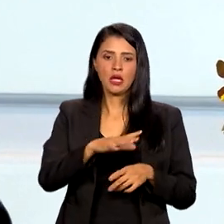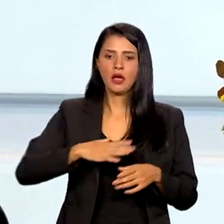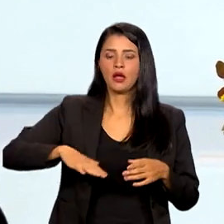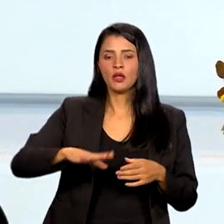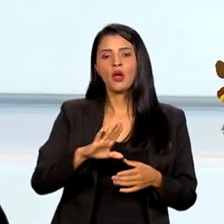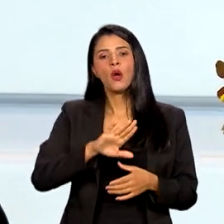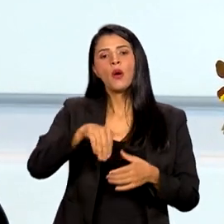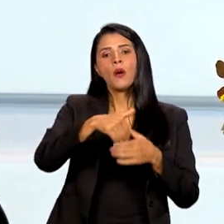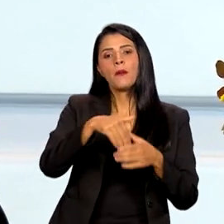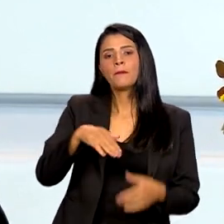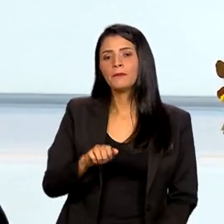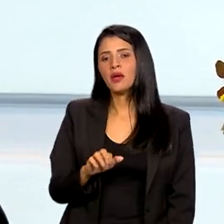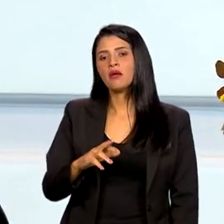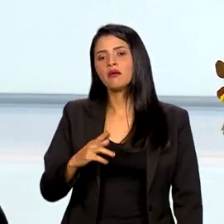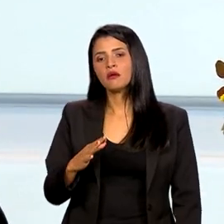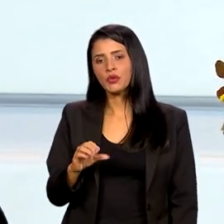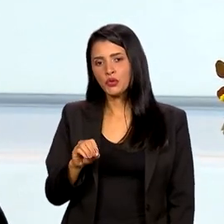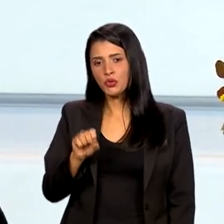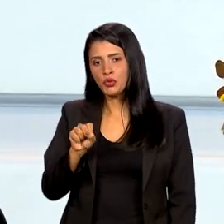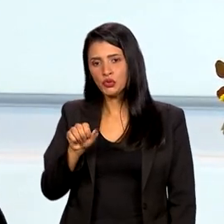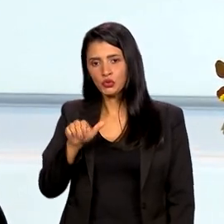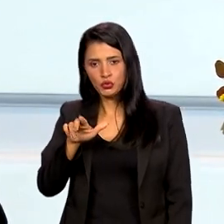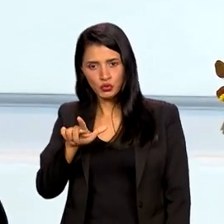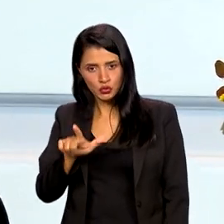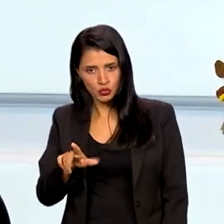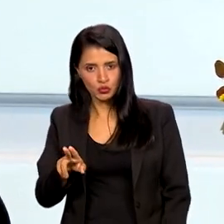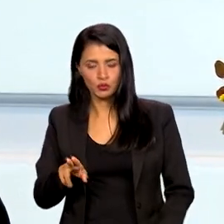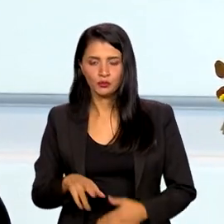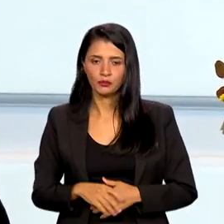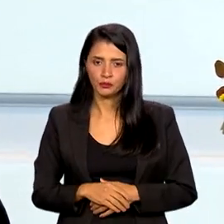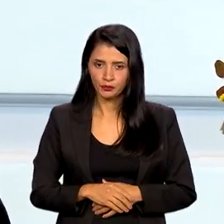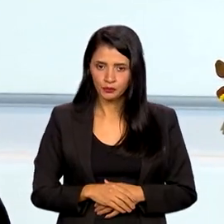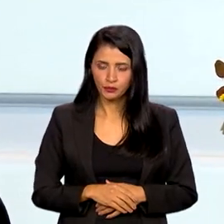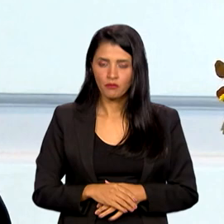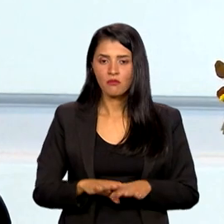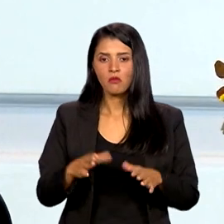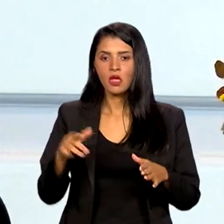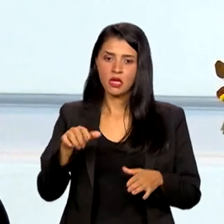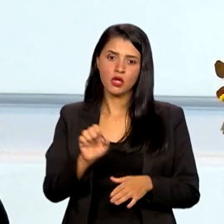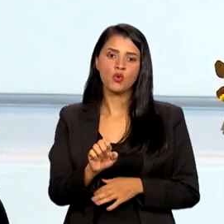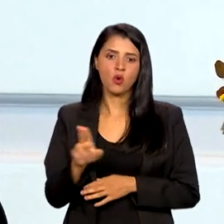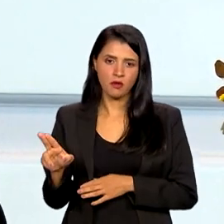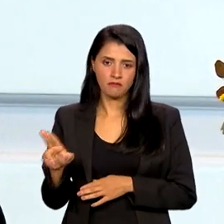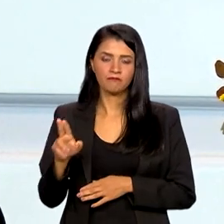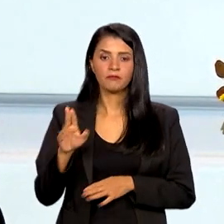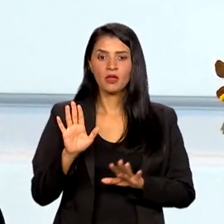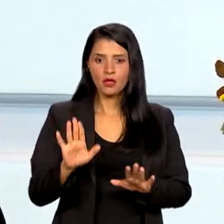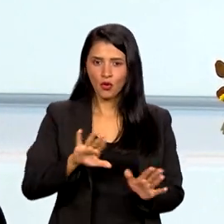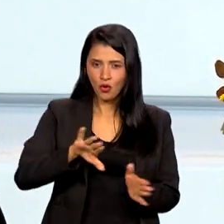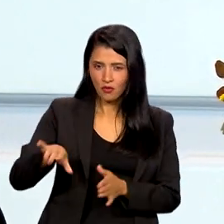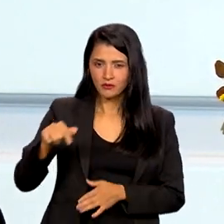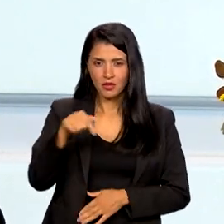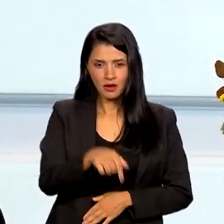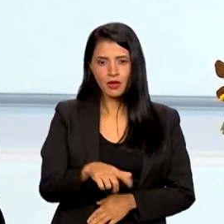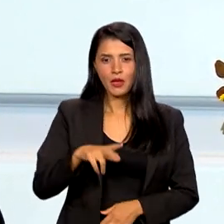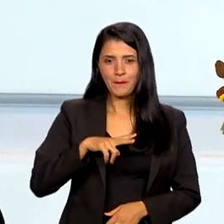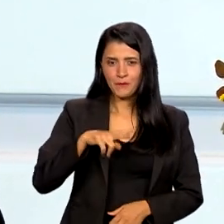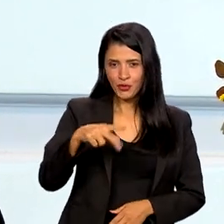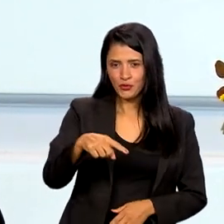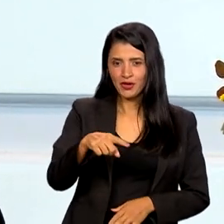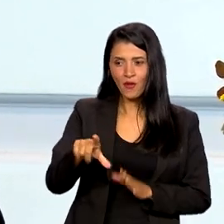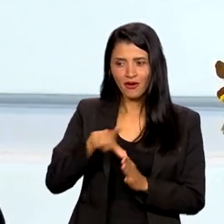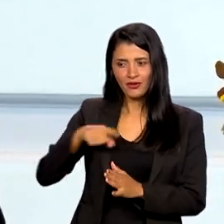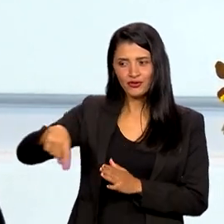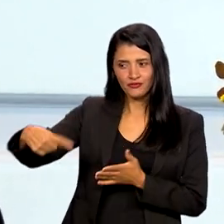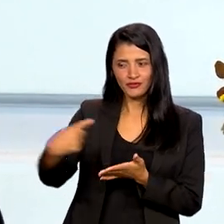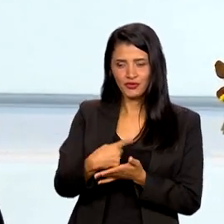Mercosul, União Europeia. Aqui em Portugal, já tentando antecipar, não é, eventuais perguntas,